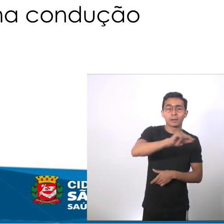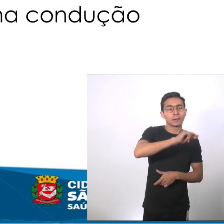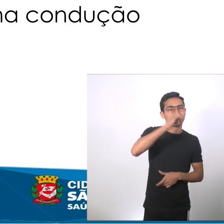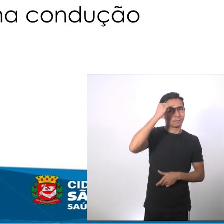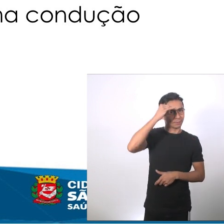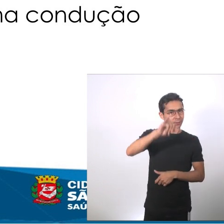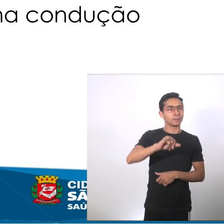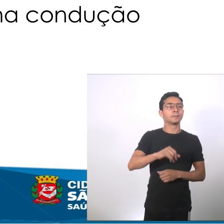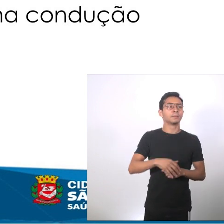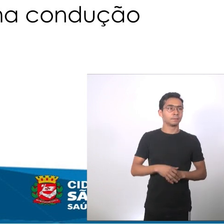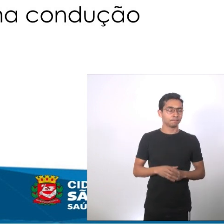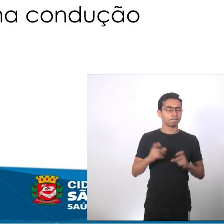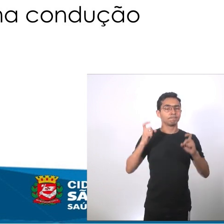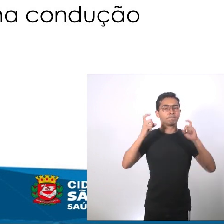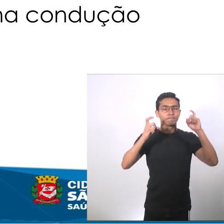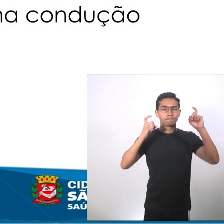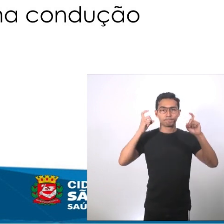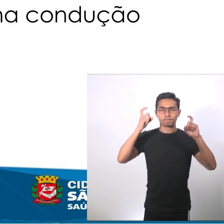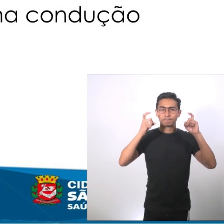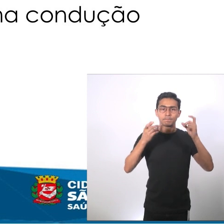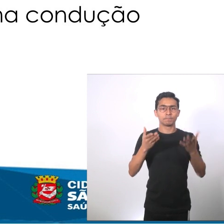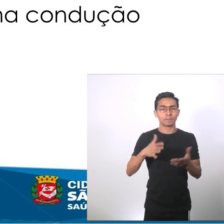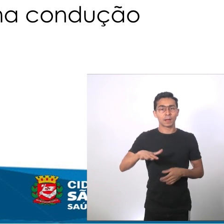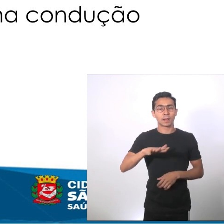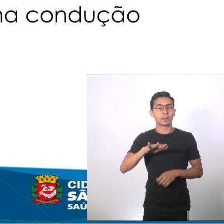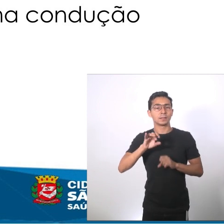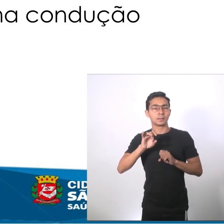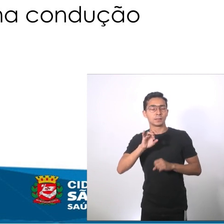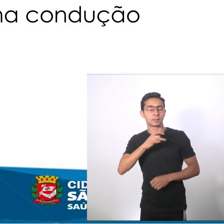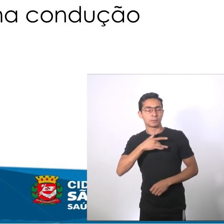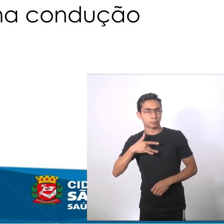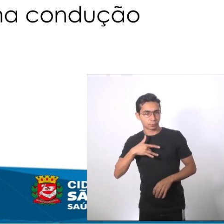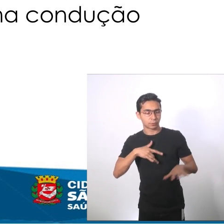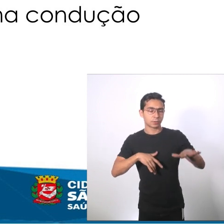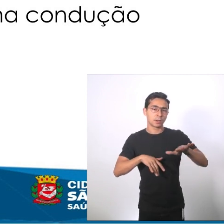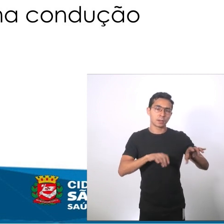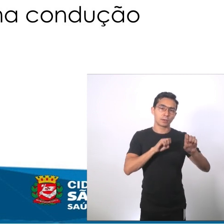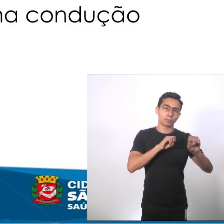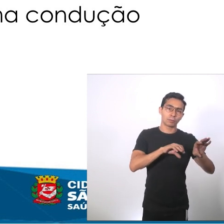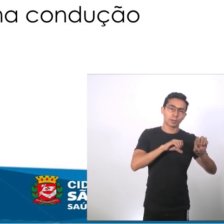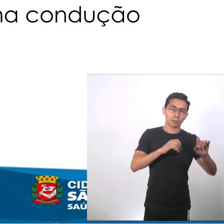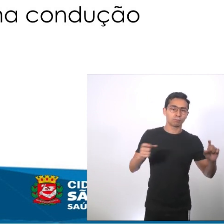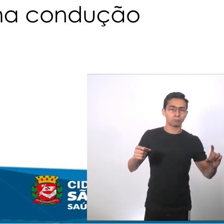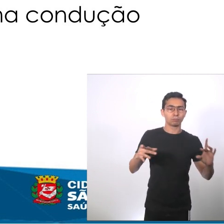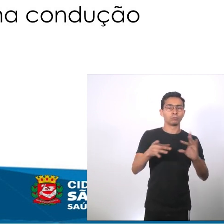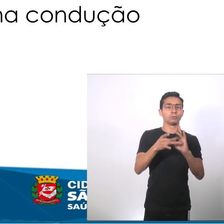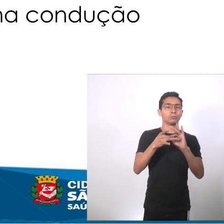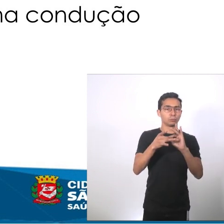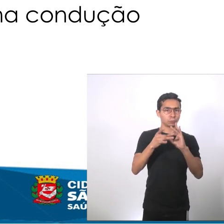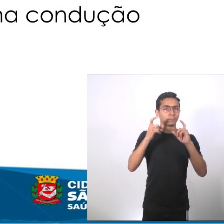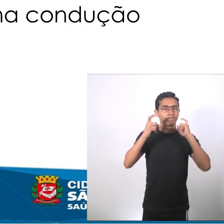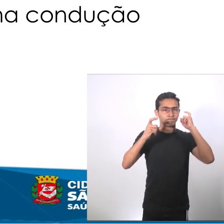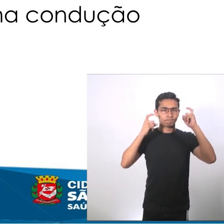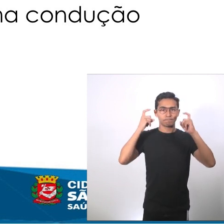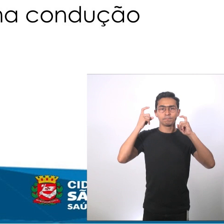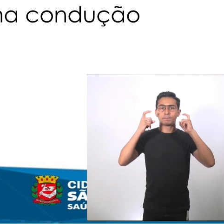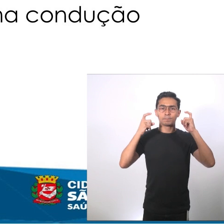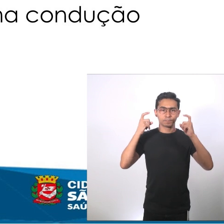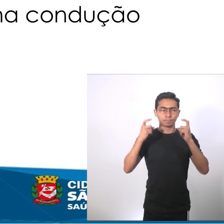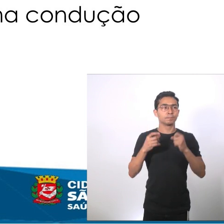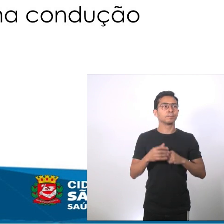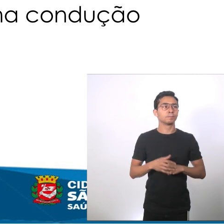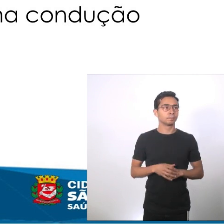uma preocupação, tanto da saúde quanto da educação, para que a gente consiga ter